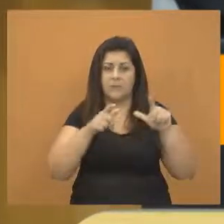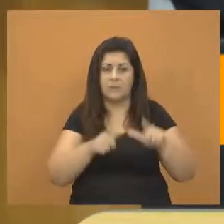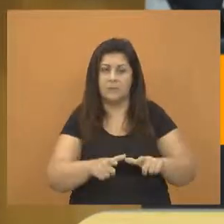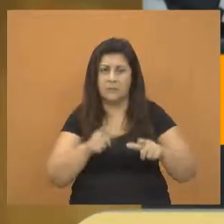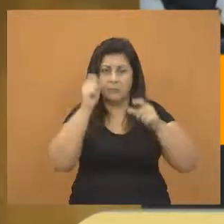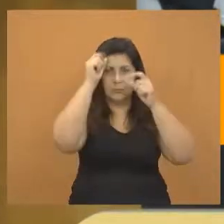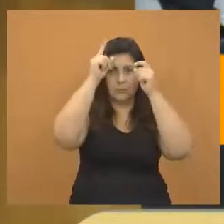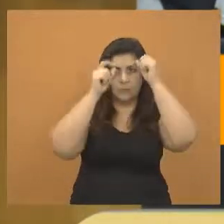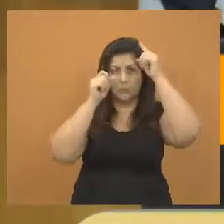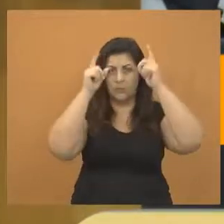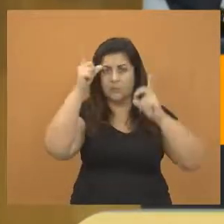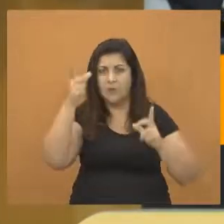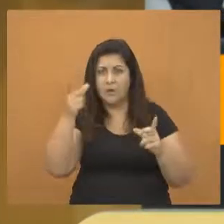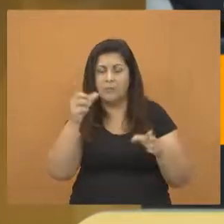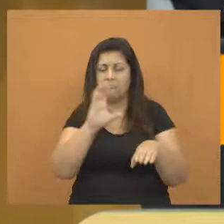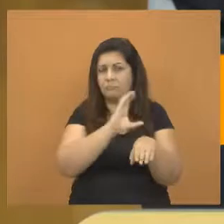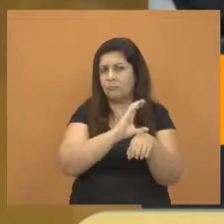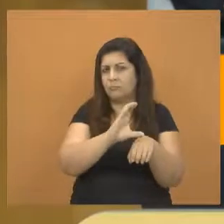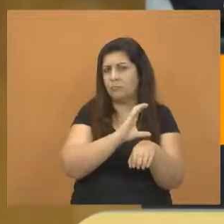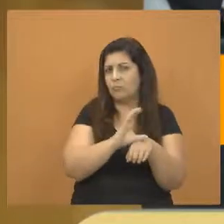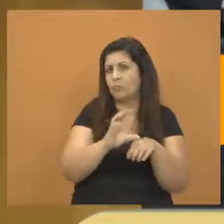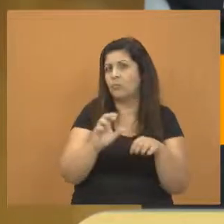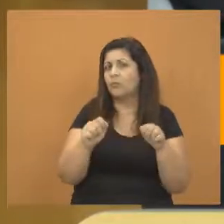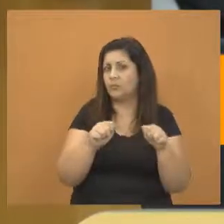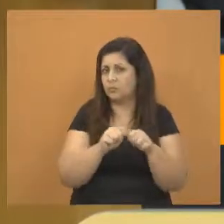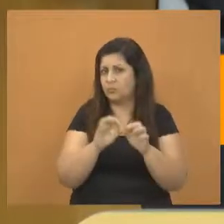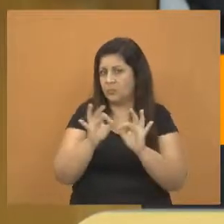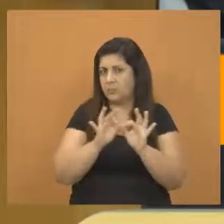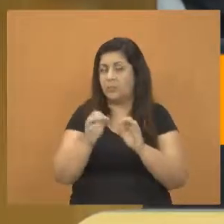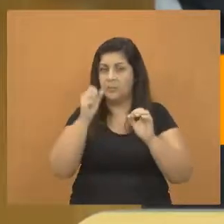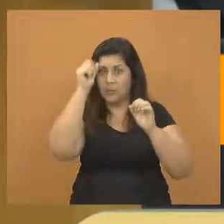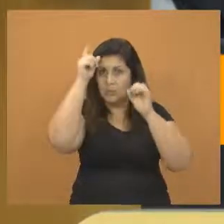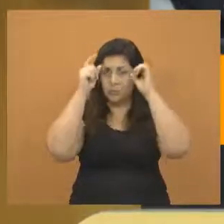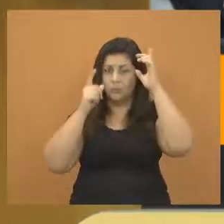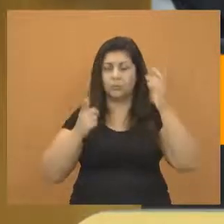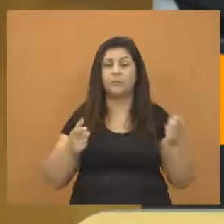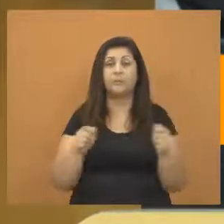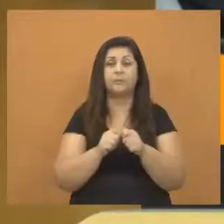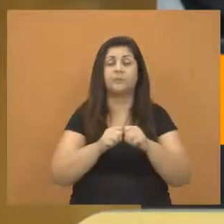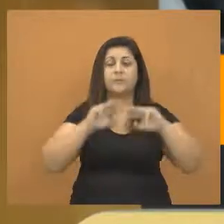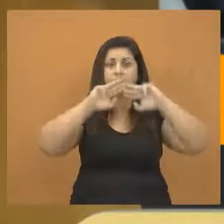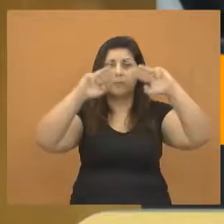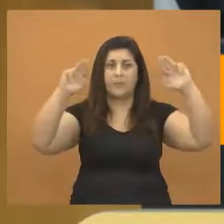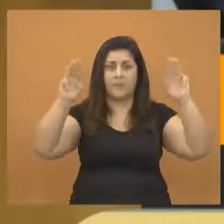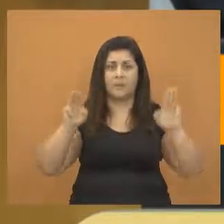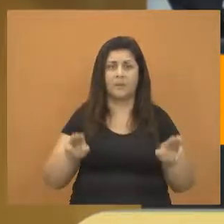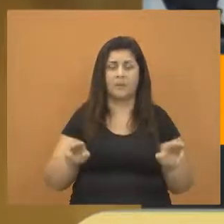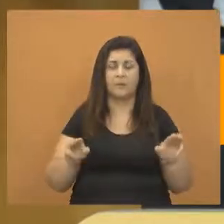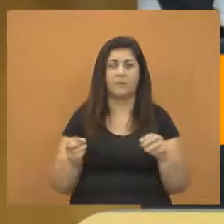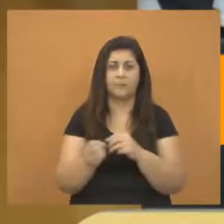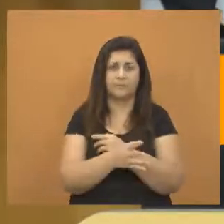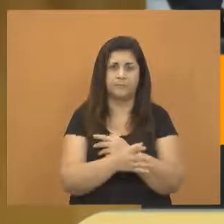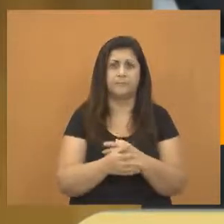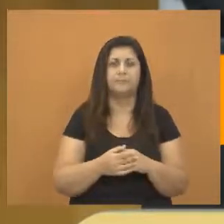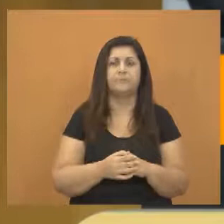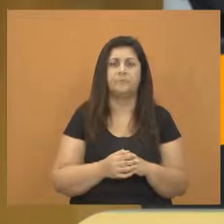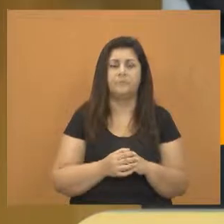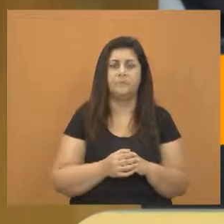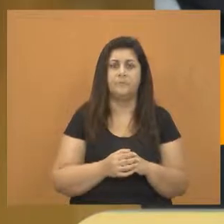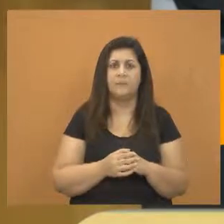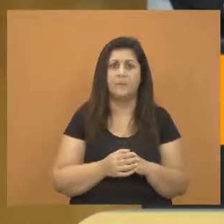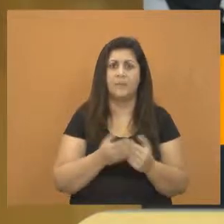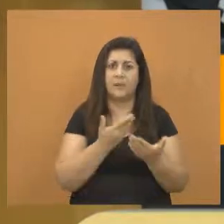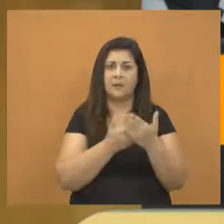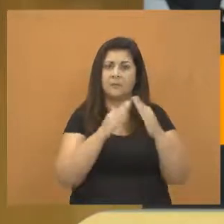culturais, oficinas de formação cultural, revitalização do Museu de Antropologia, Escola Livre